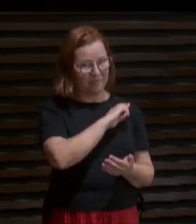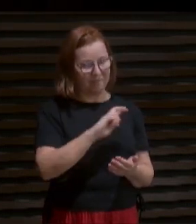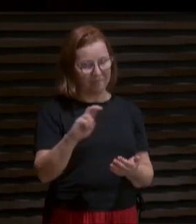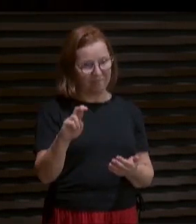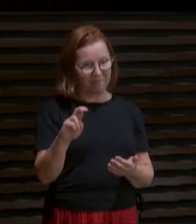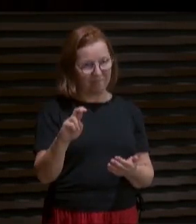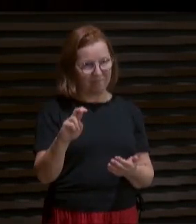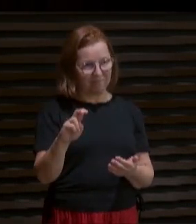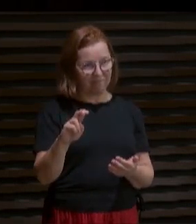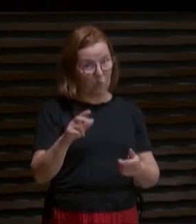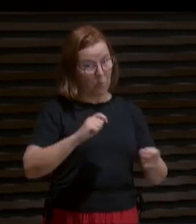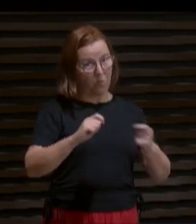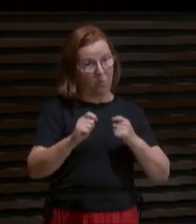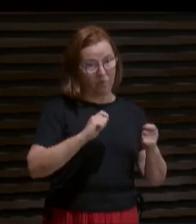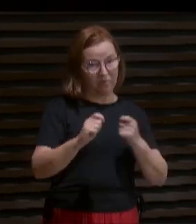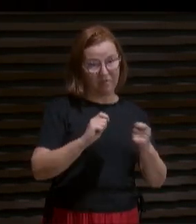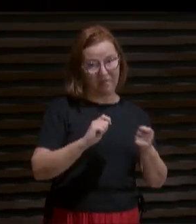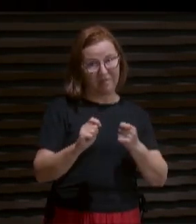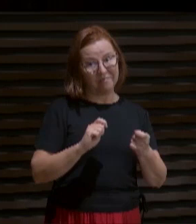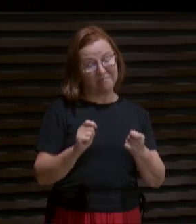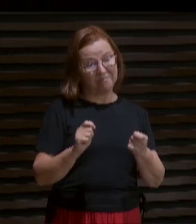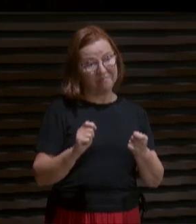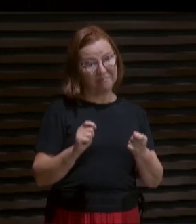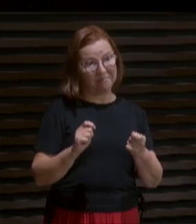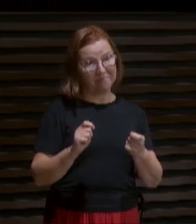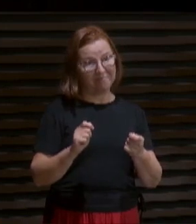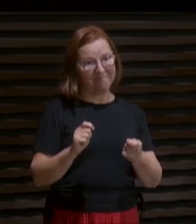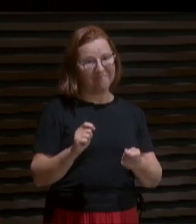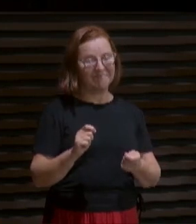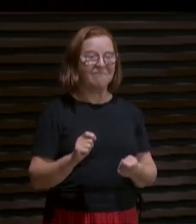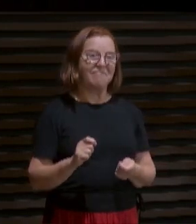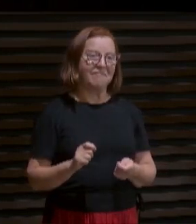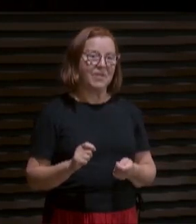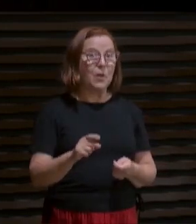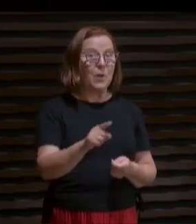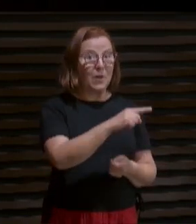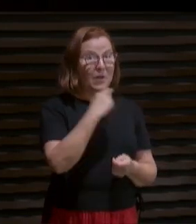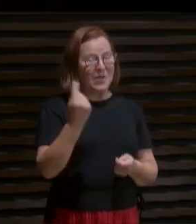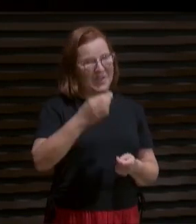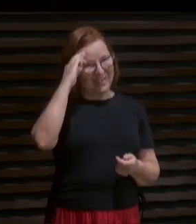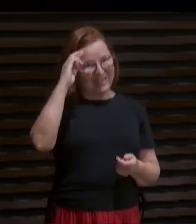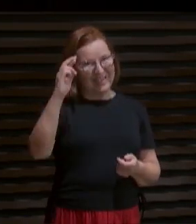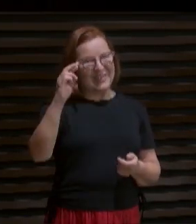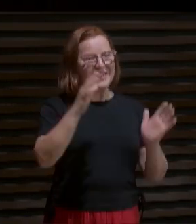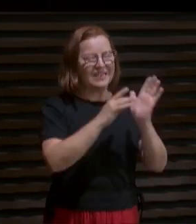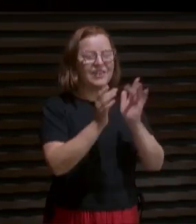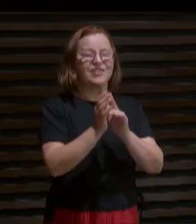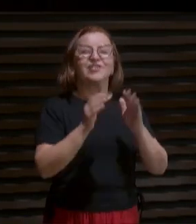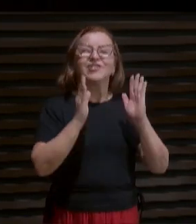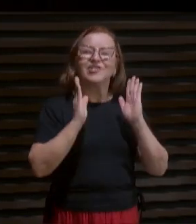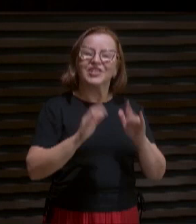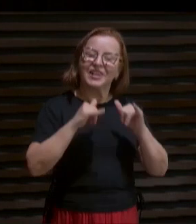o controle que o nosso Senhor Jesus já tinha previsto lá no